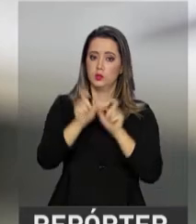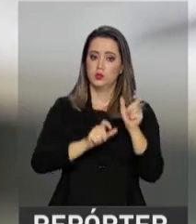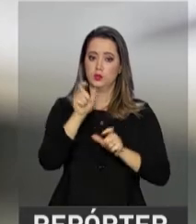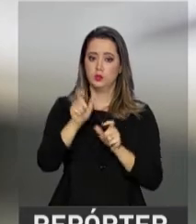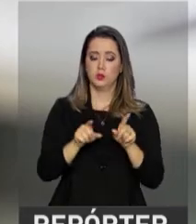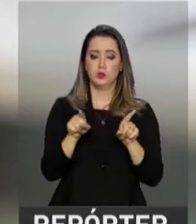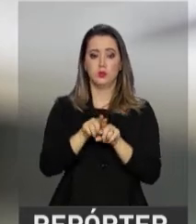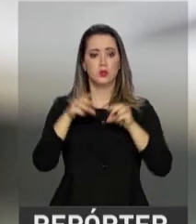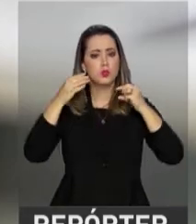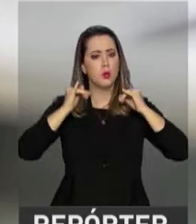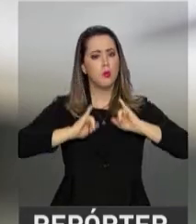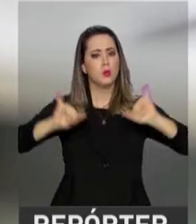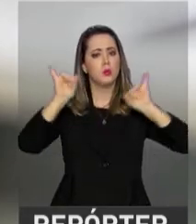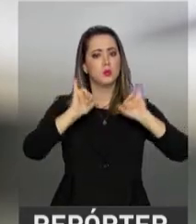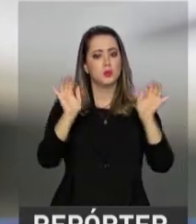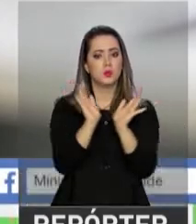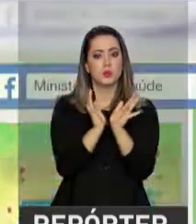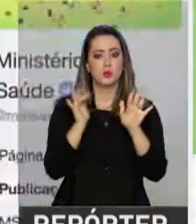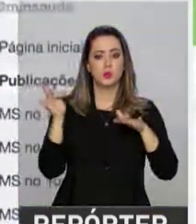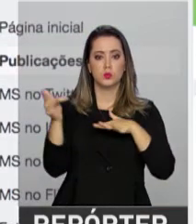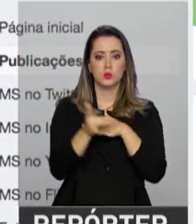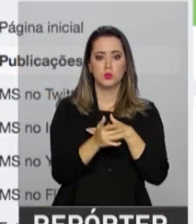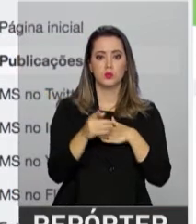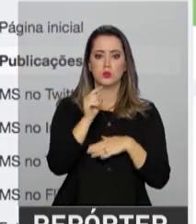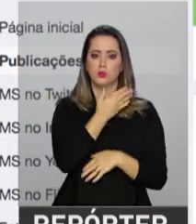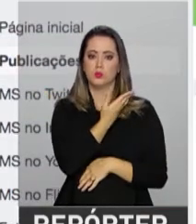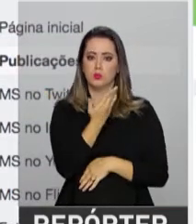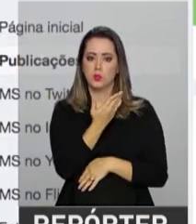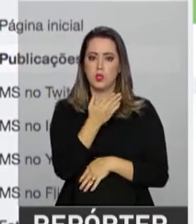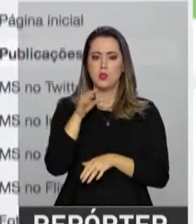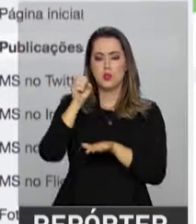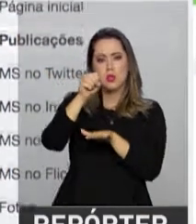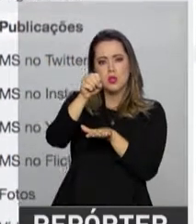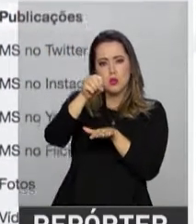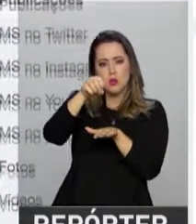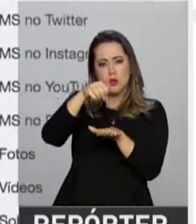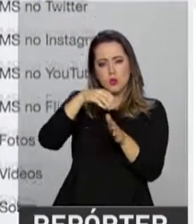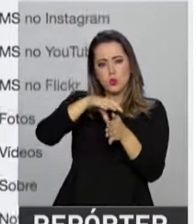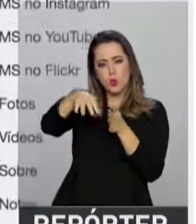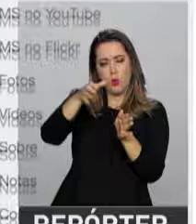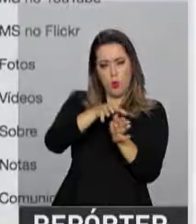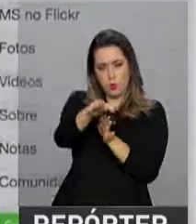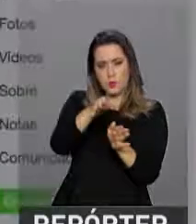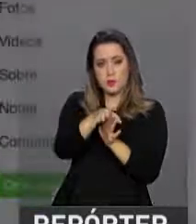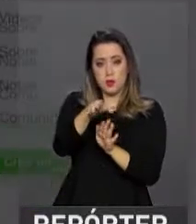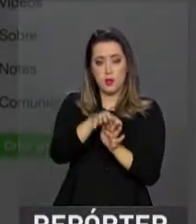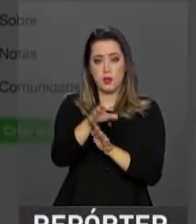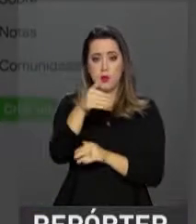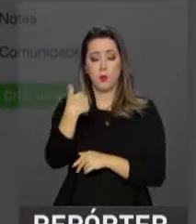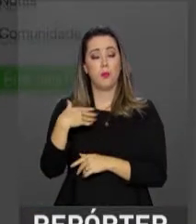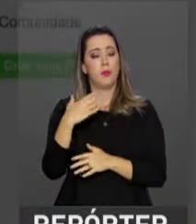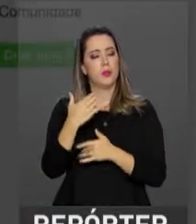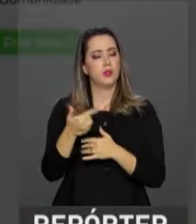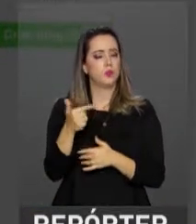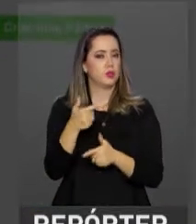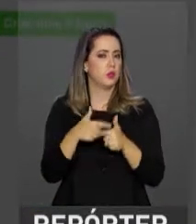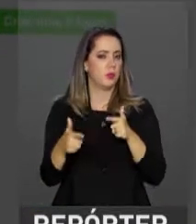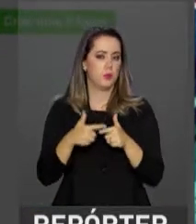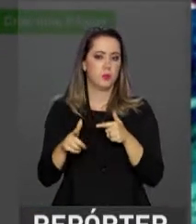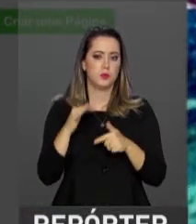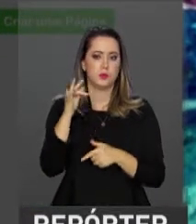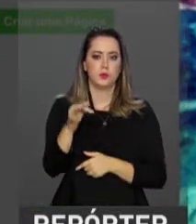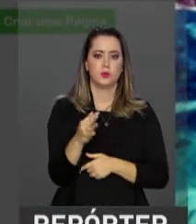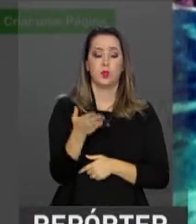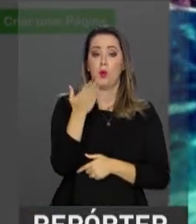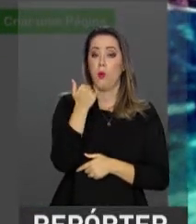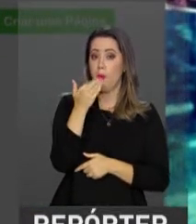foliões, publicou nas suas redes sociais algumas orientações para adultos e crianças curtirem a festa sem problemas.